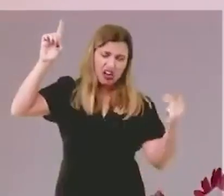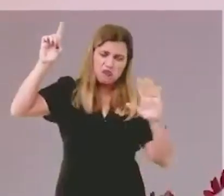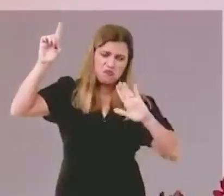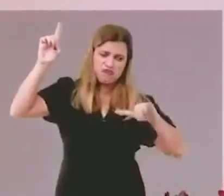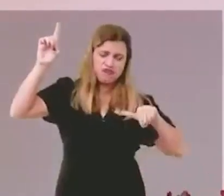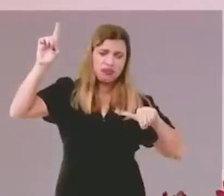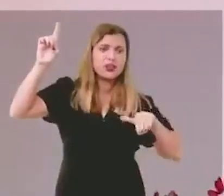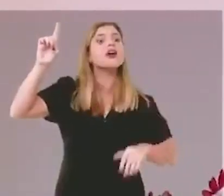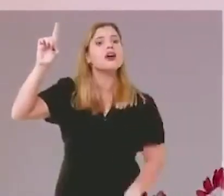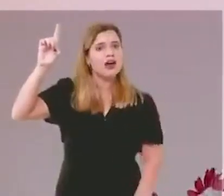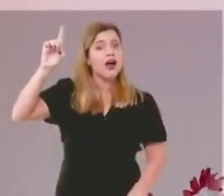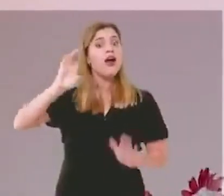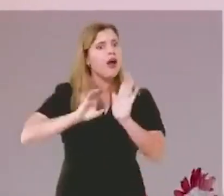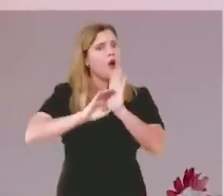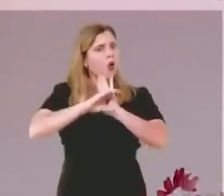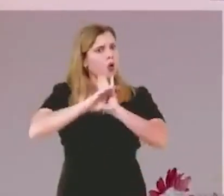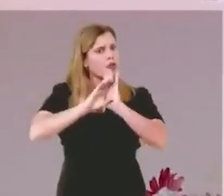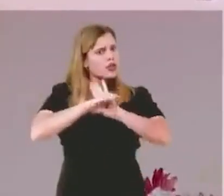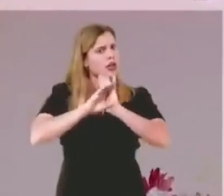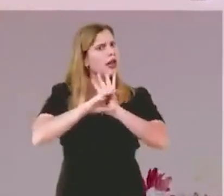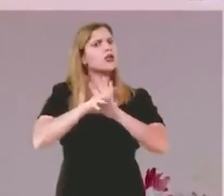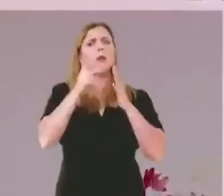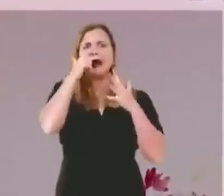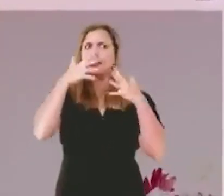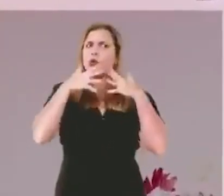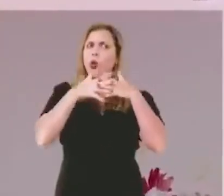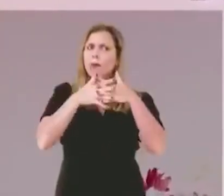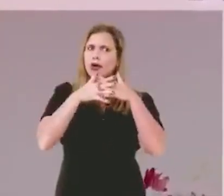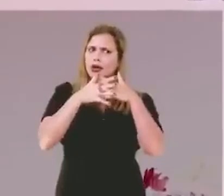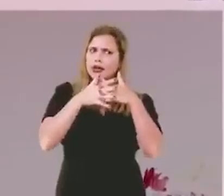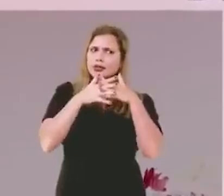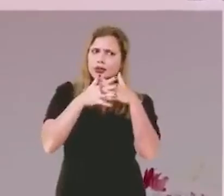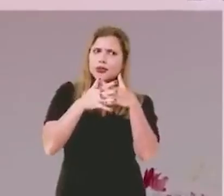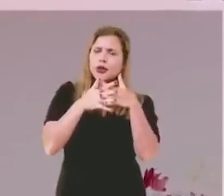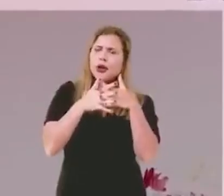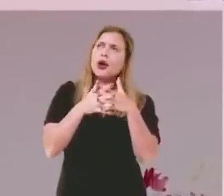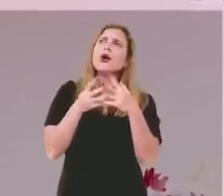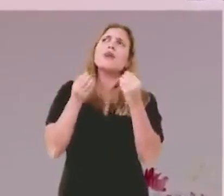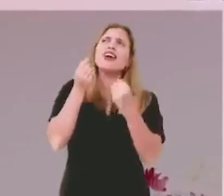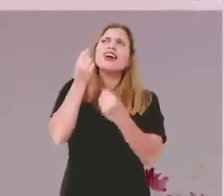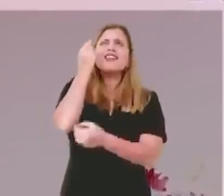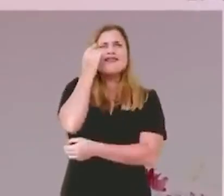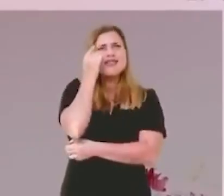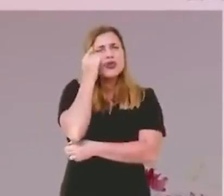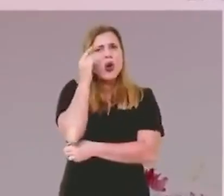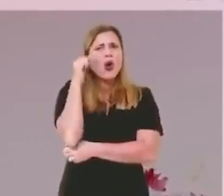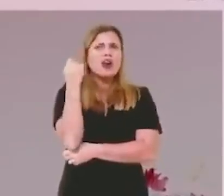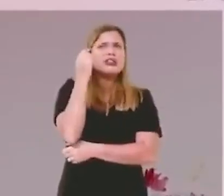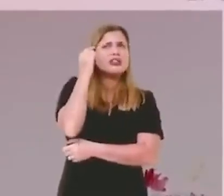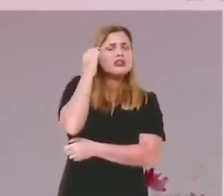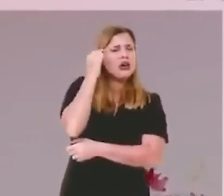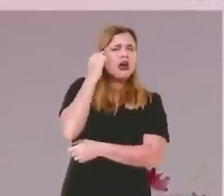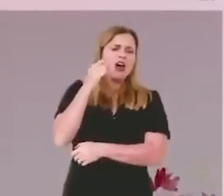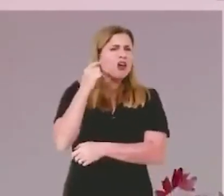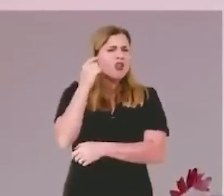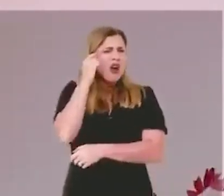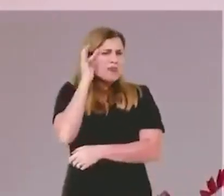Esse é um conceito para nós complexo, porque nós entendemos um pouquinho de tempo,